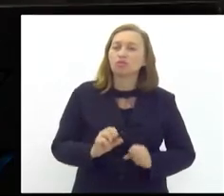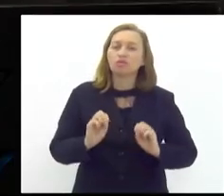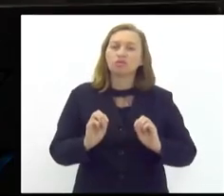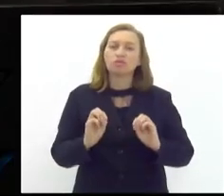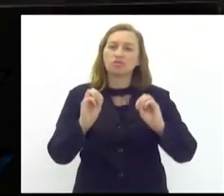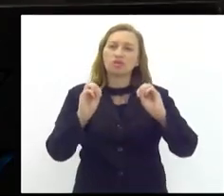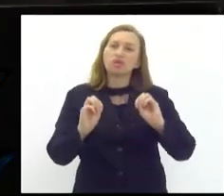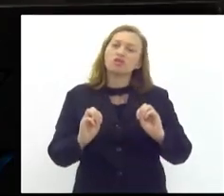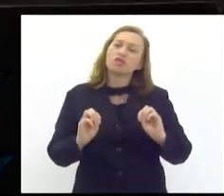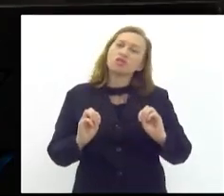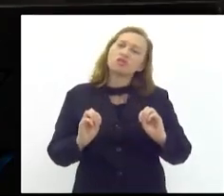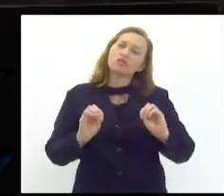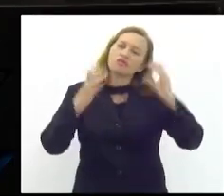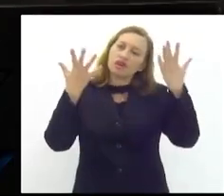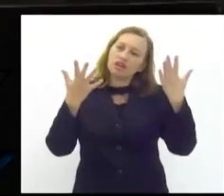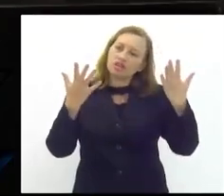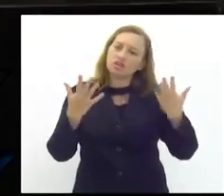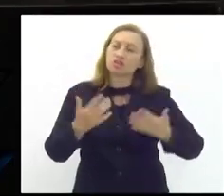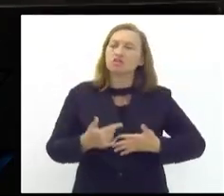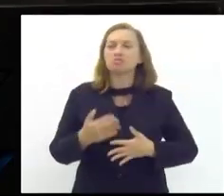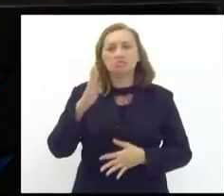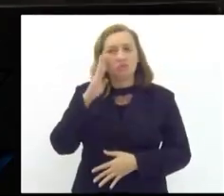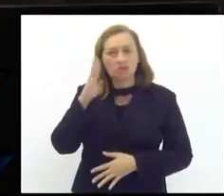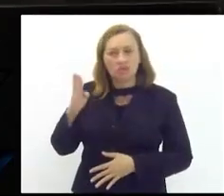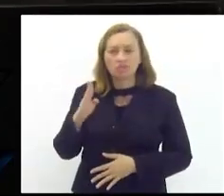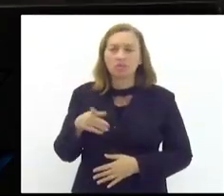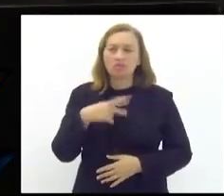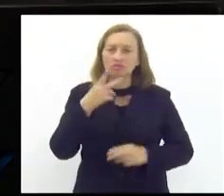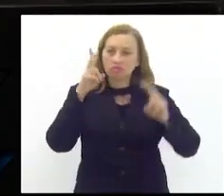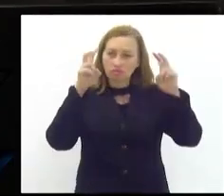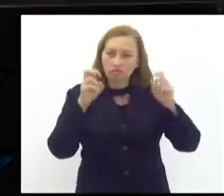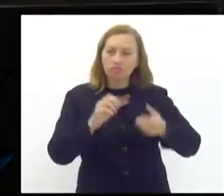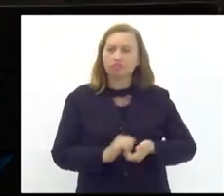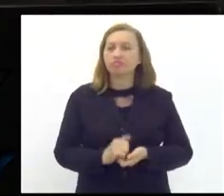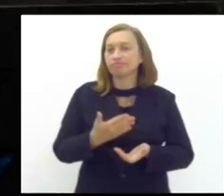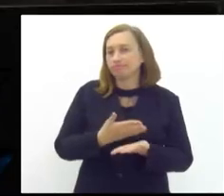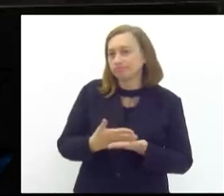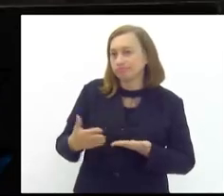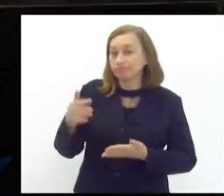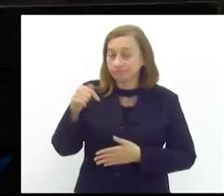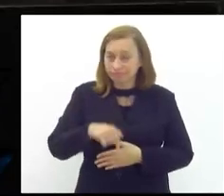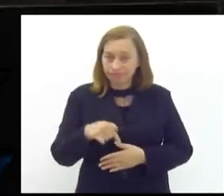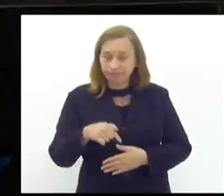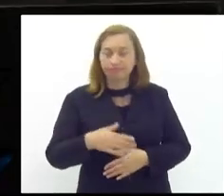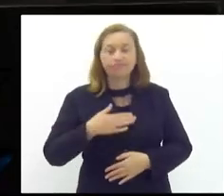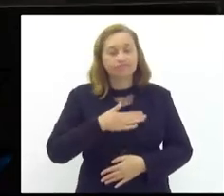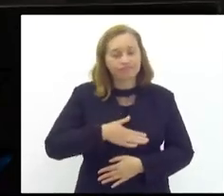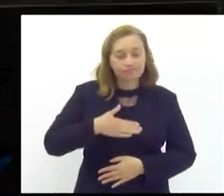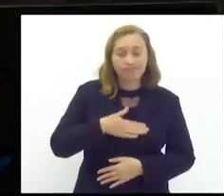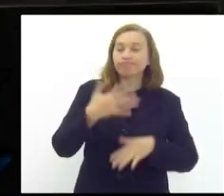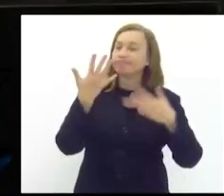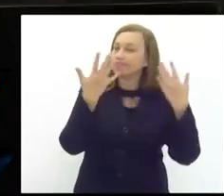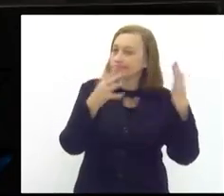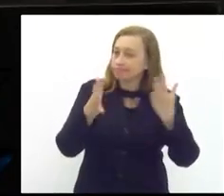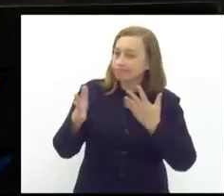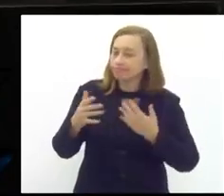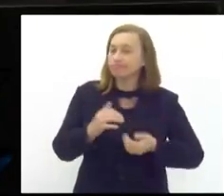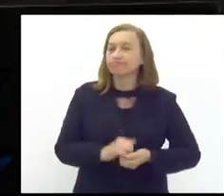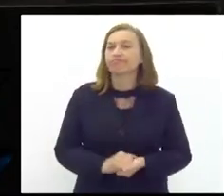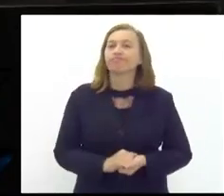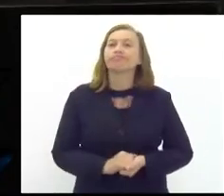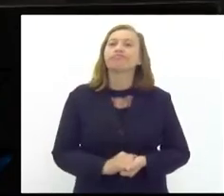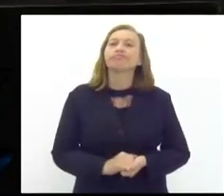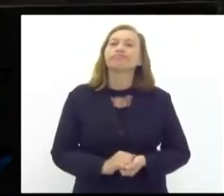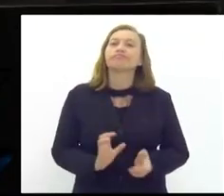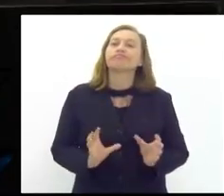eventos específicos que tratam é desse tema a começar aqui não é gostaria de parabenizar a